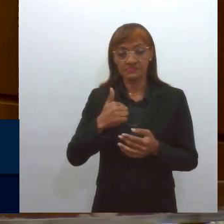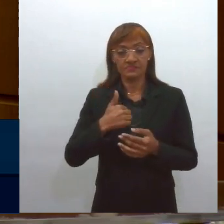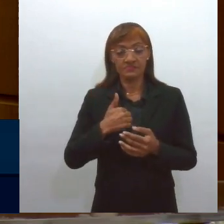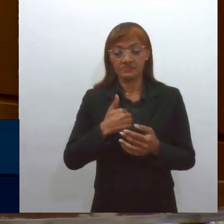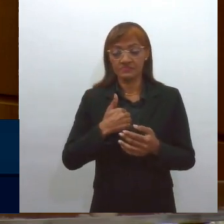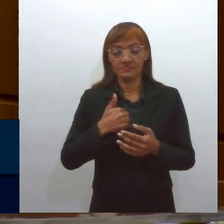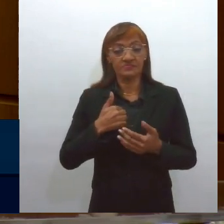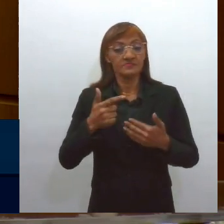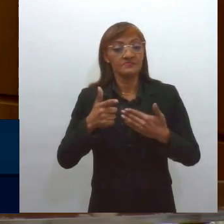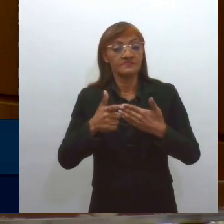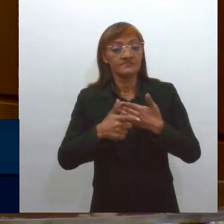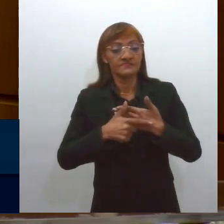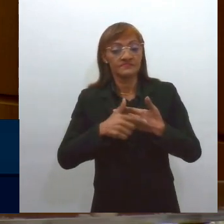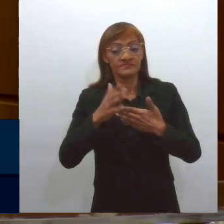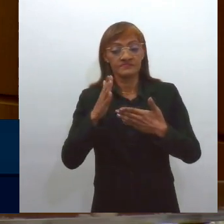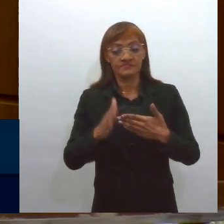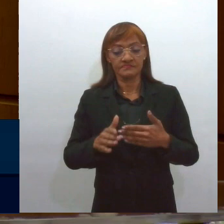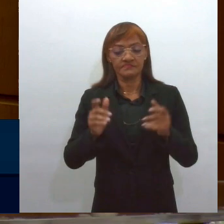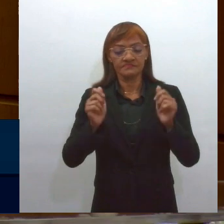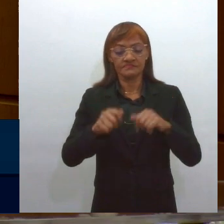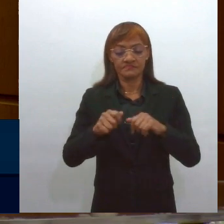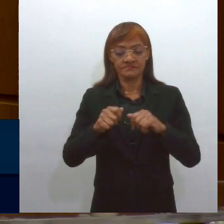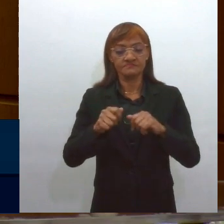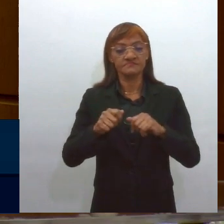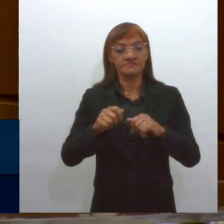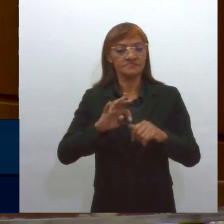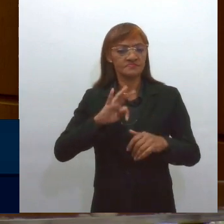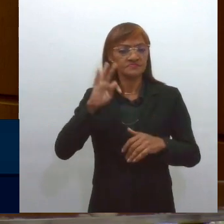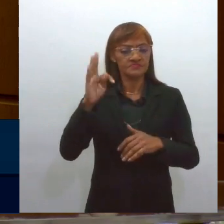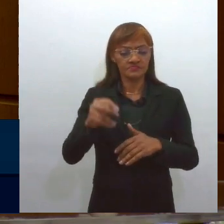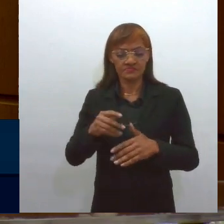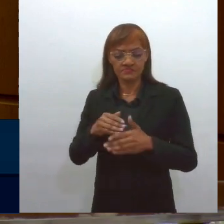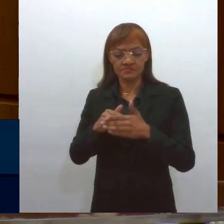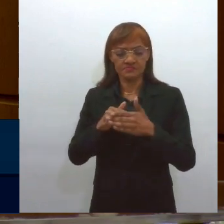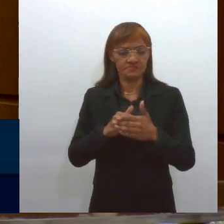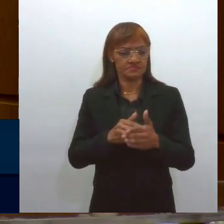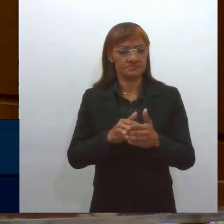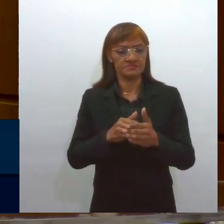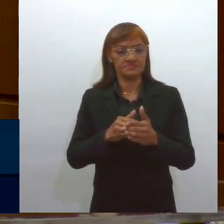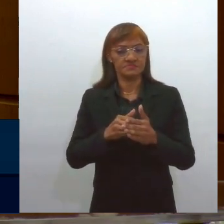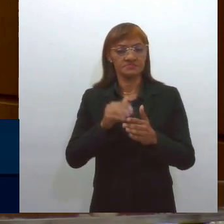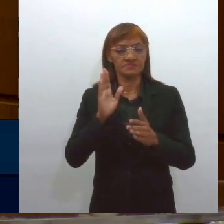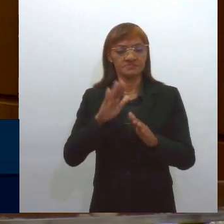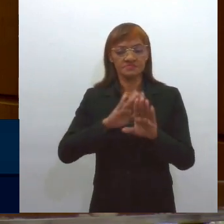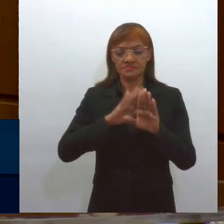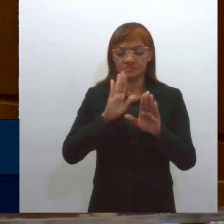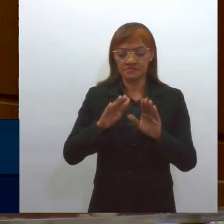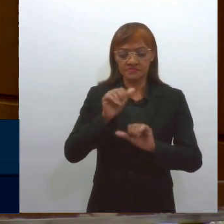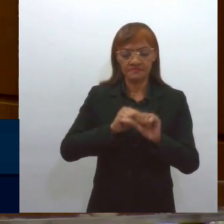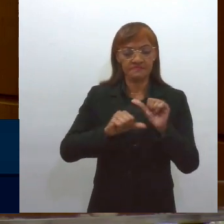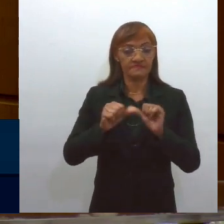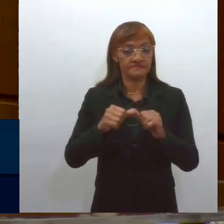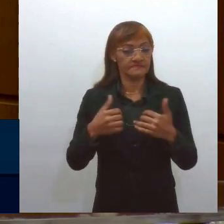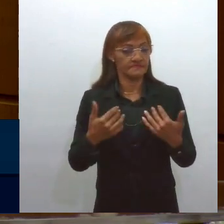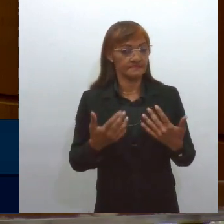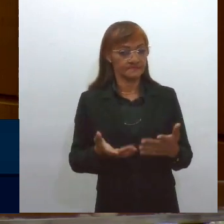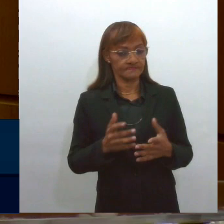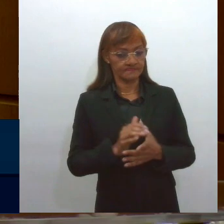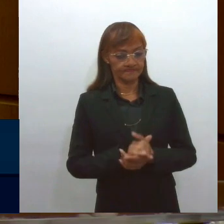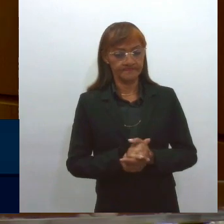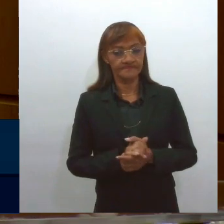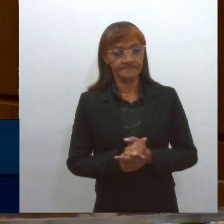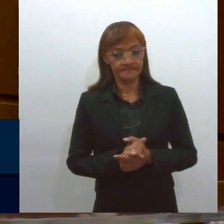e barreiras quanto à importância da classe política na sociedade. Mostrar que aqui na Casa do